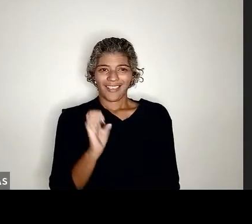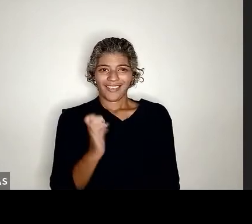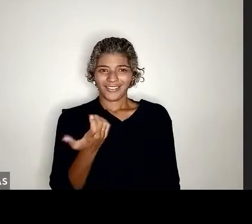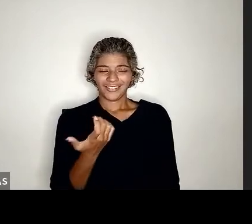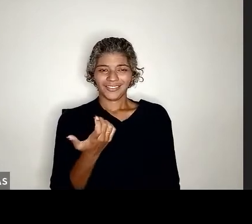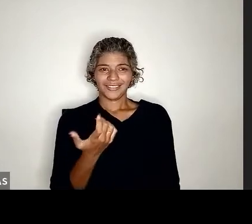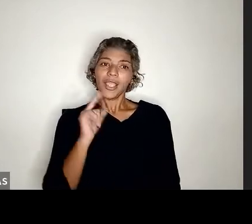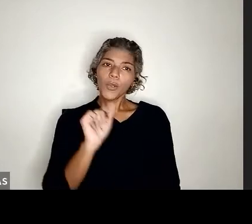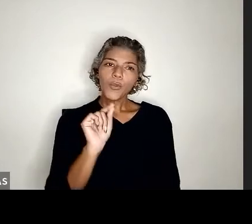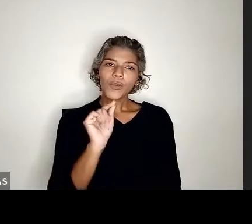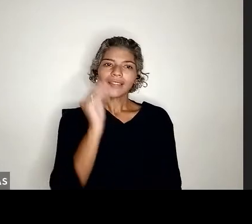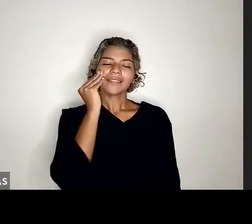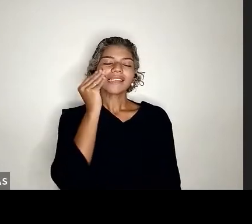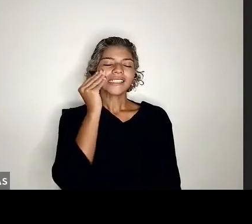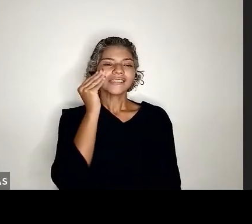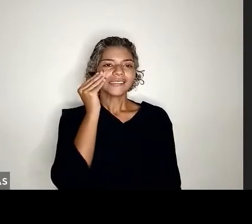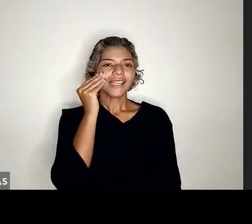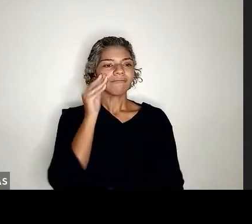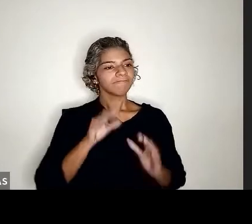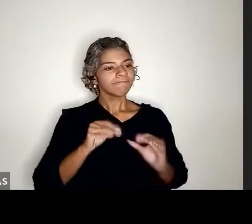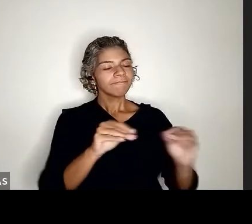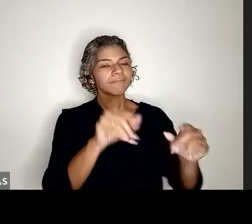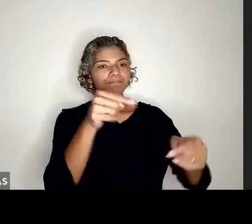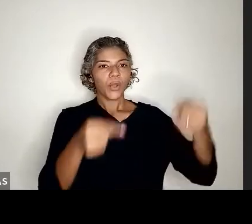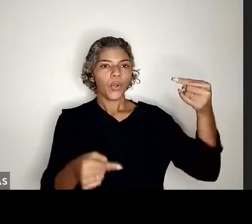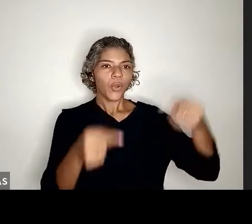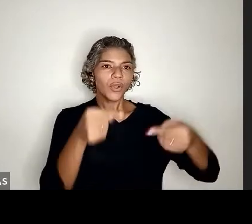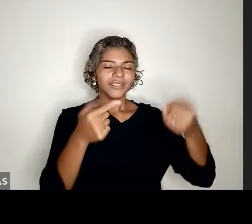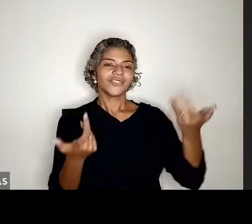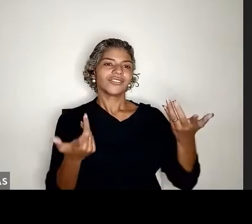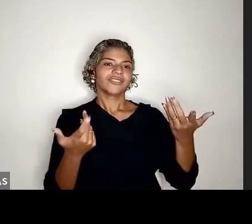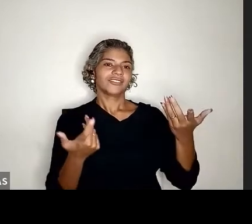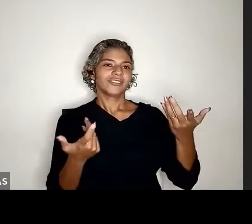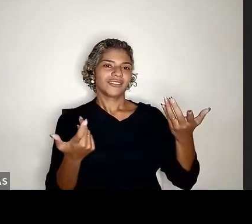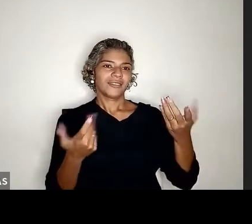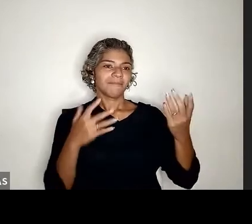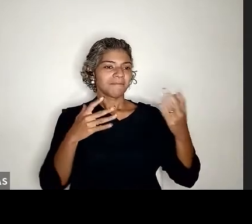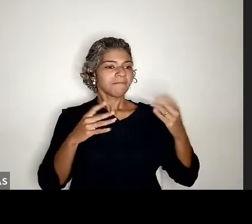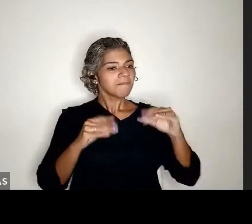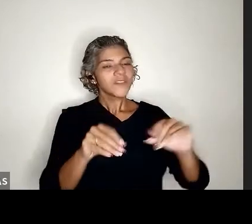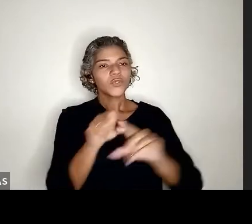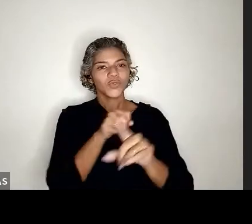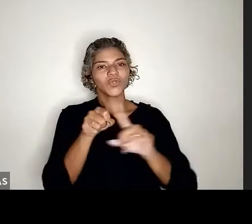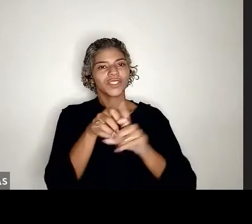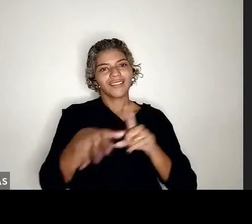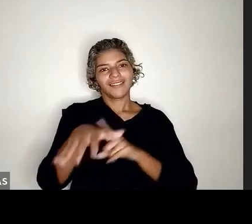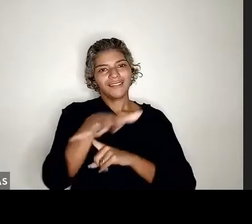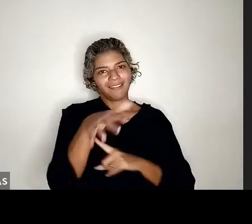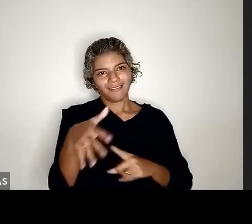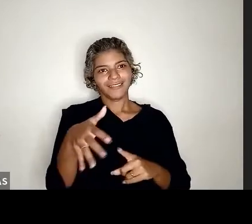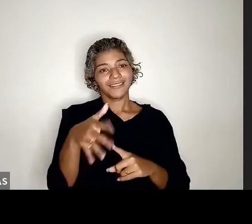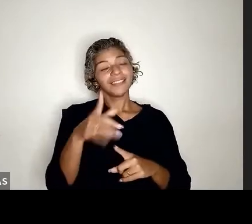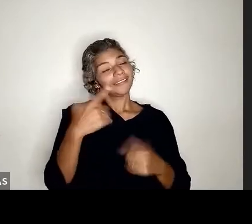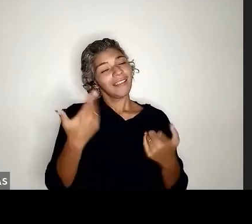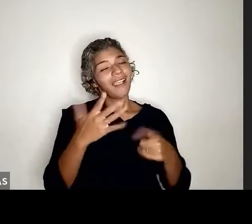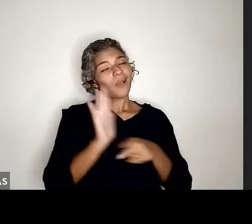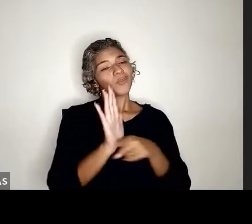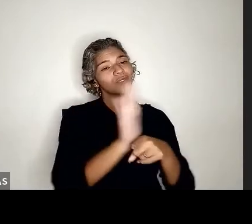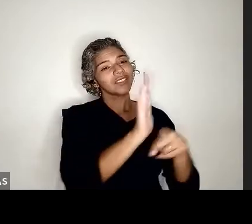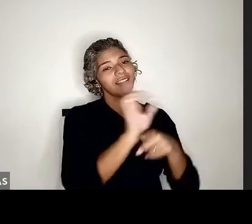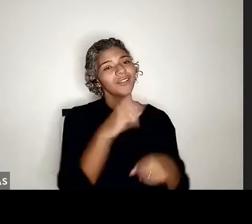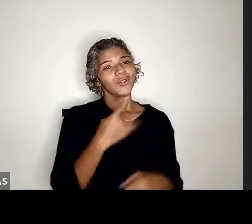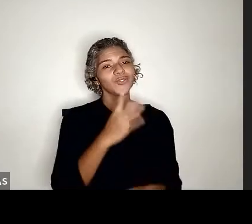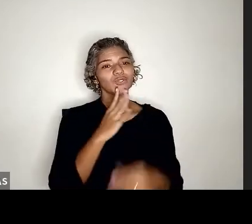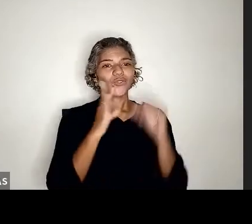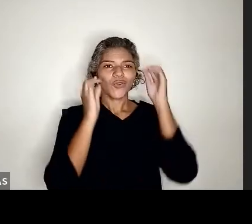pública, né? No sentido de cobrar do Estado, mas também auxiliar a partir do conhecimento que nós mulheres temos produzido, porque ele está aí, só que a gente